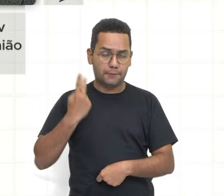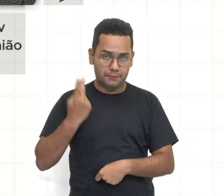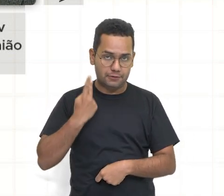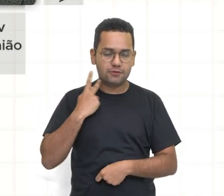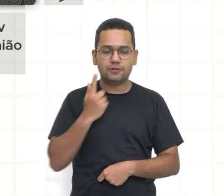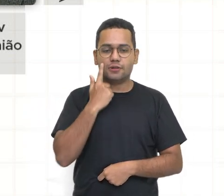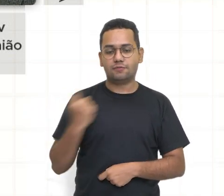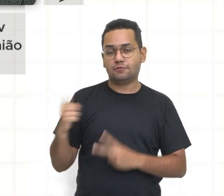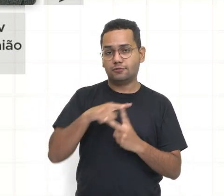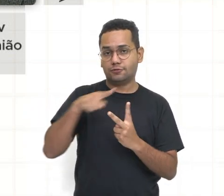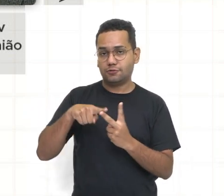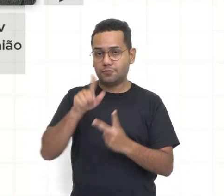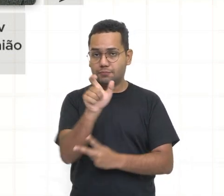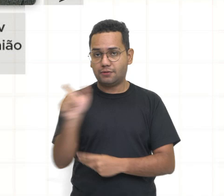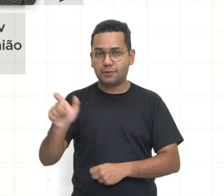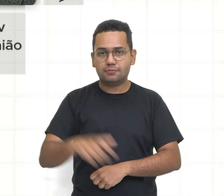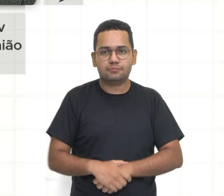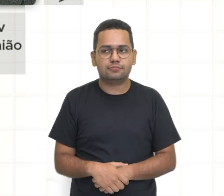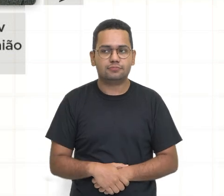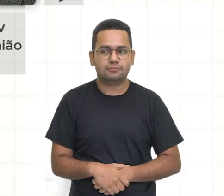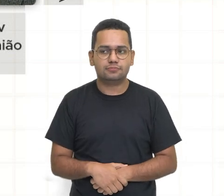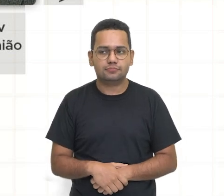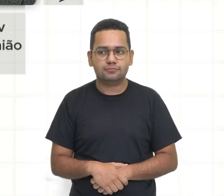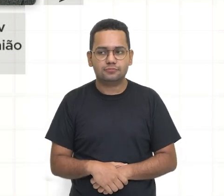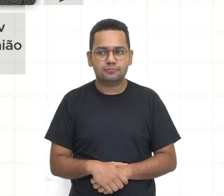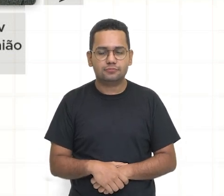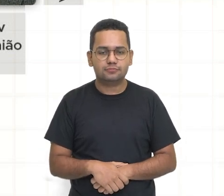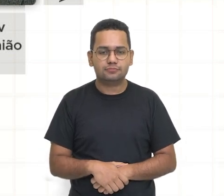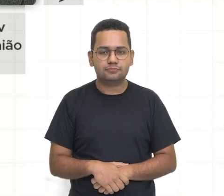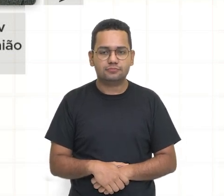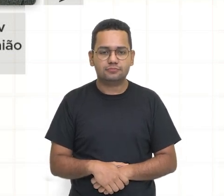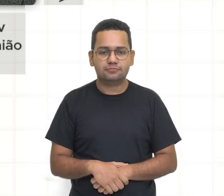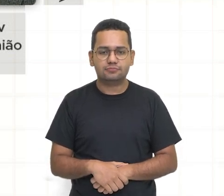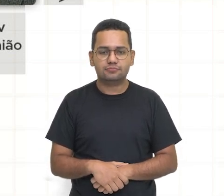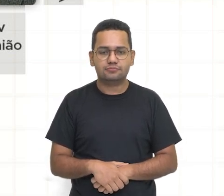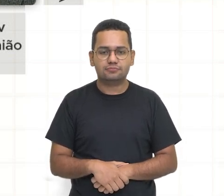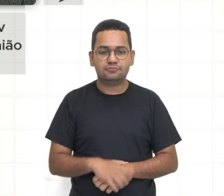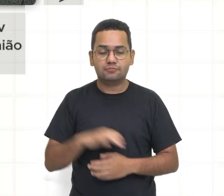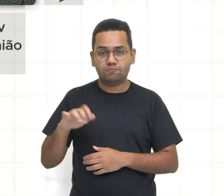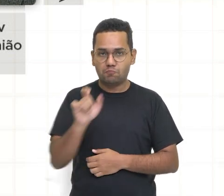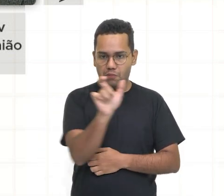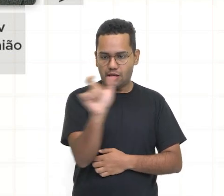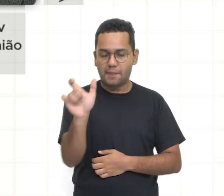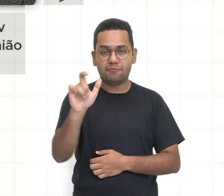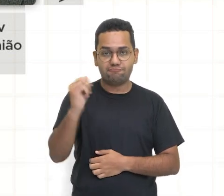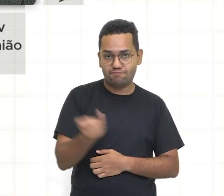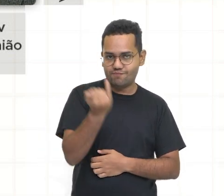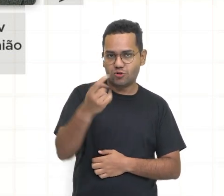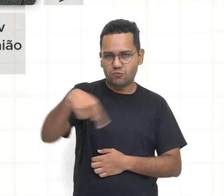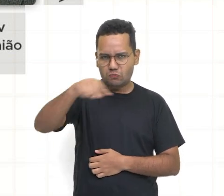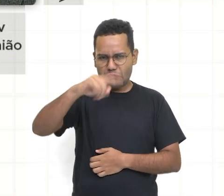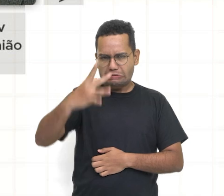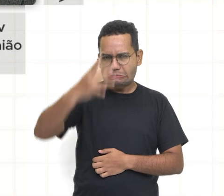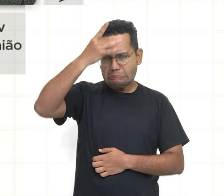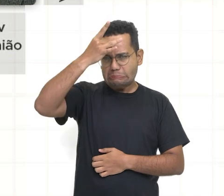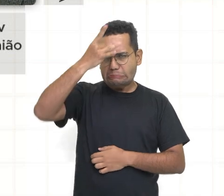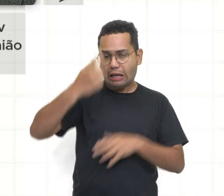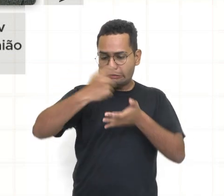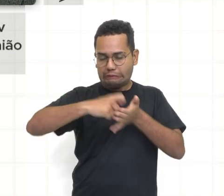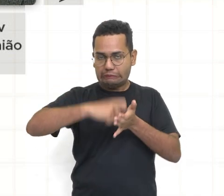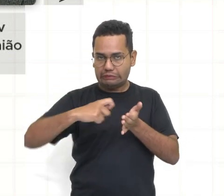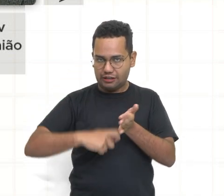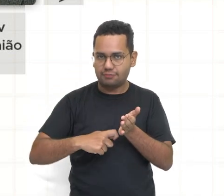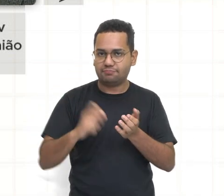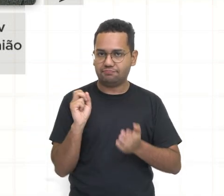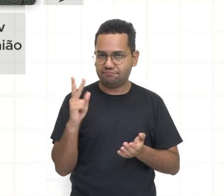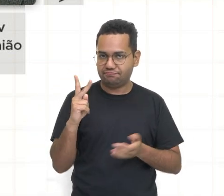a Perestroika e a Glasnost, tá, gente? Guardem esse nome, tá? Que isso aqui é importantíssimo para a gente entender